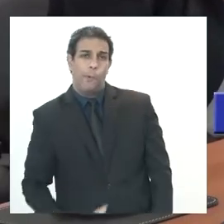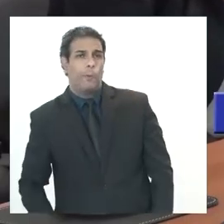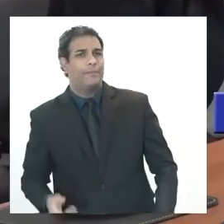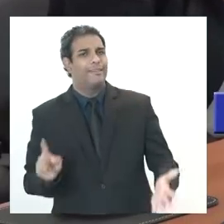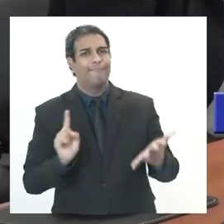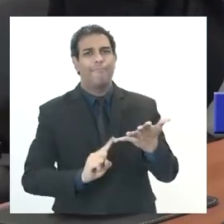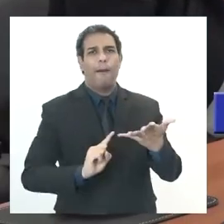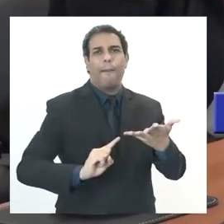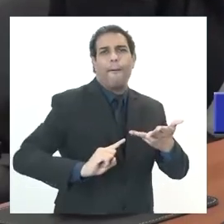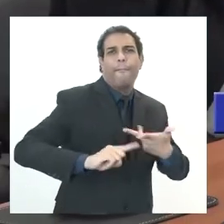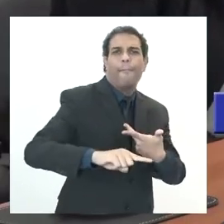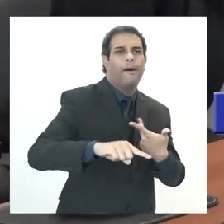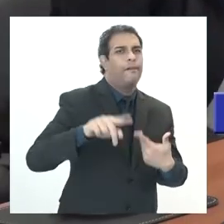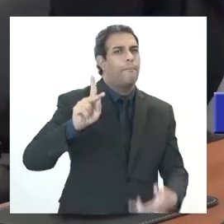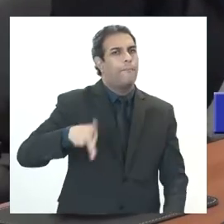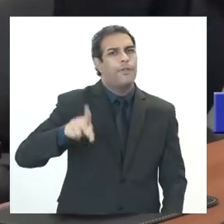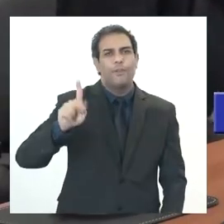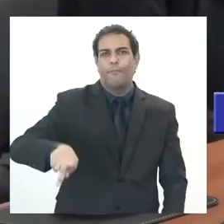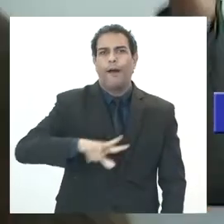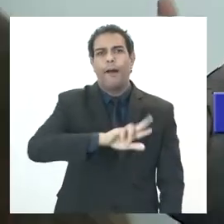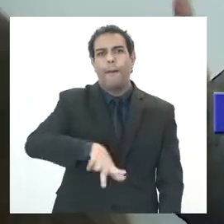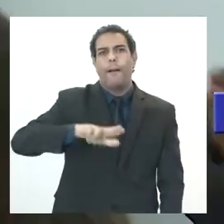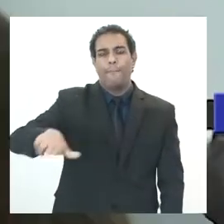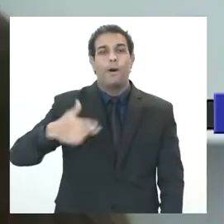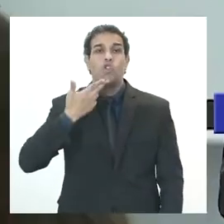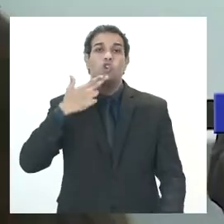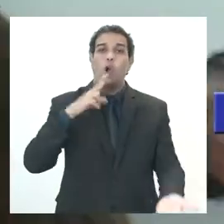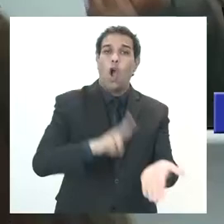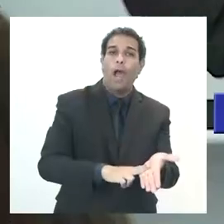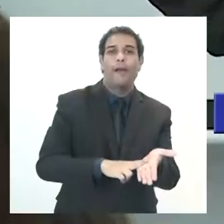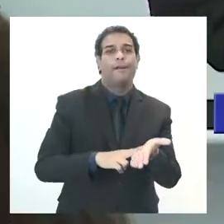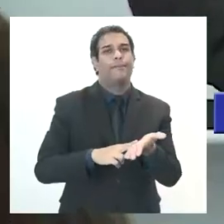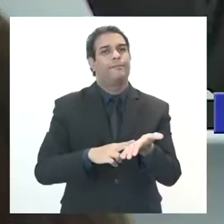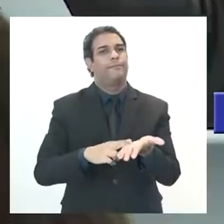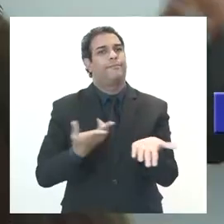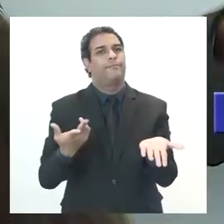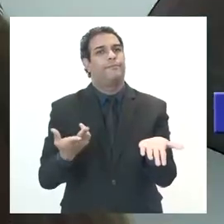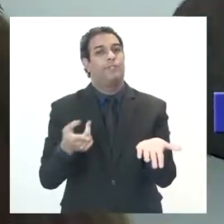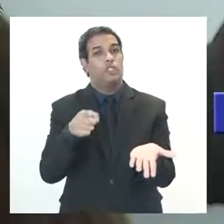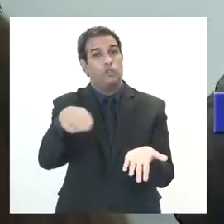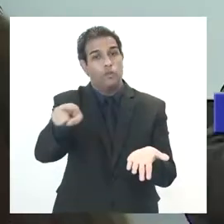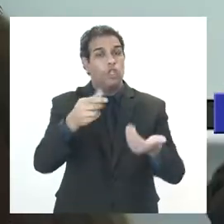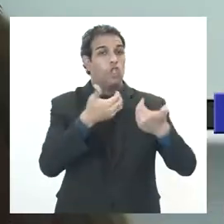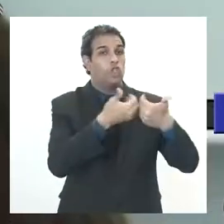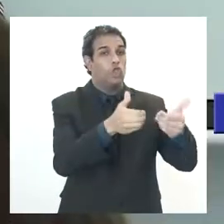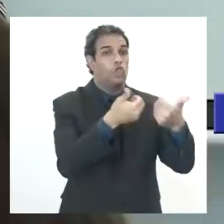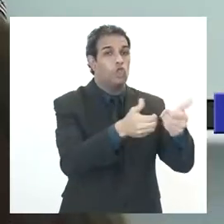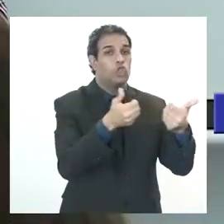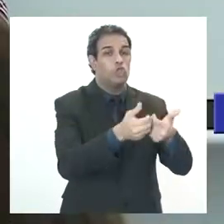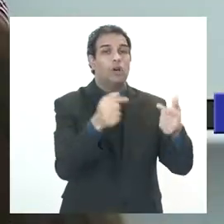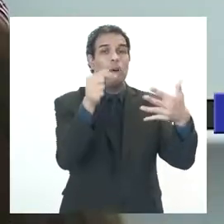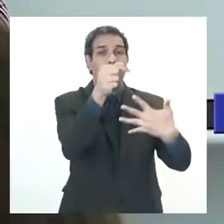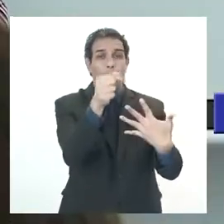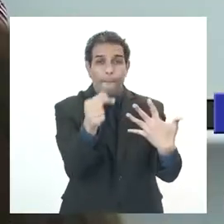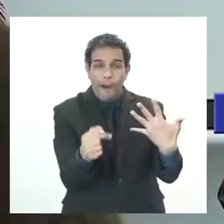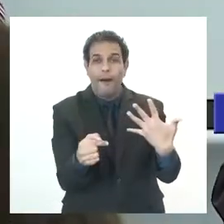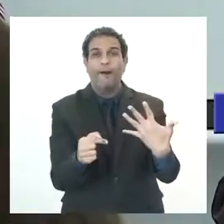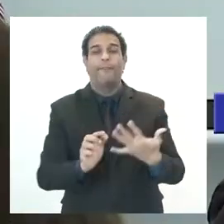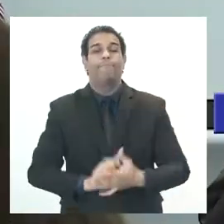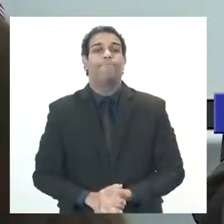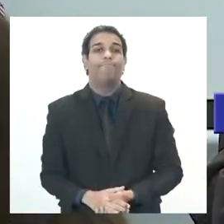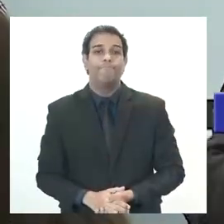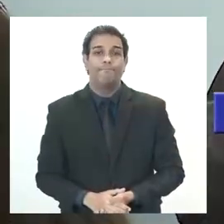Eletrobras da Petrobras dos Correios dos companheiros metroviários e Ferroviários bom